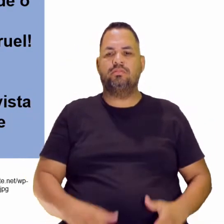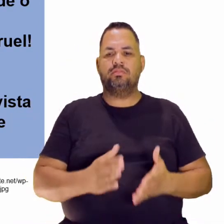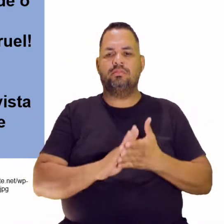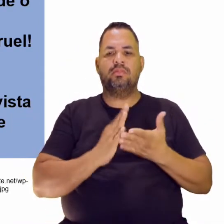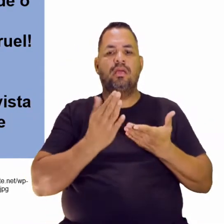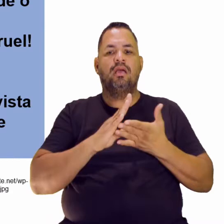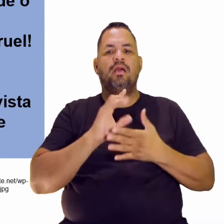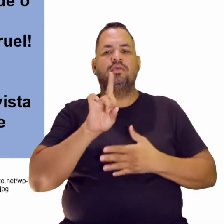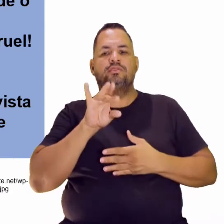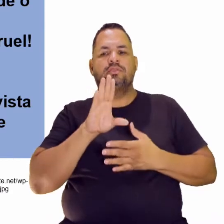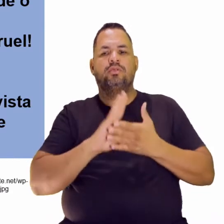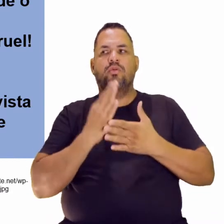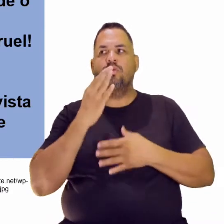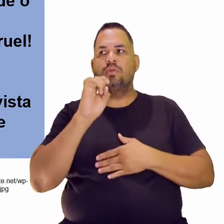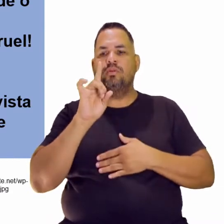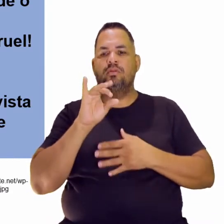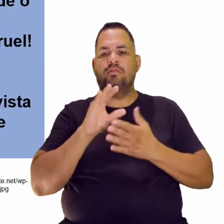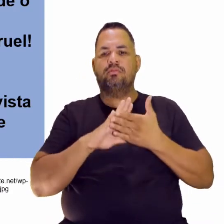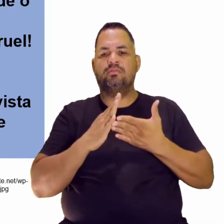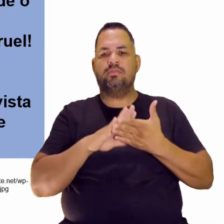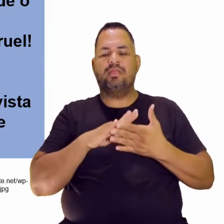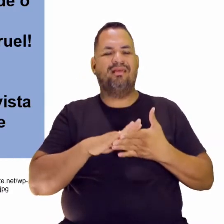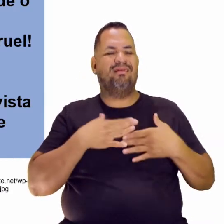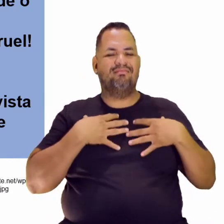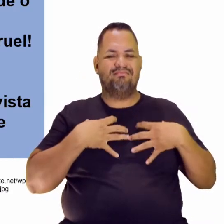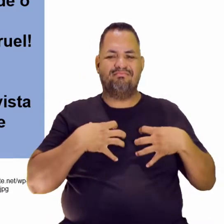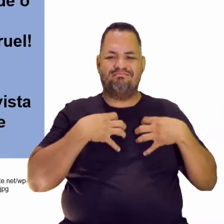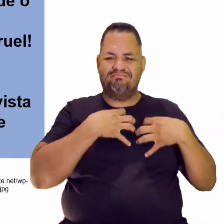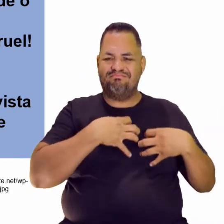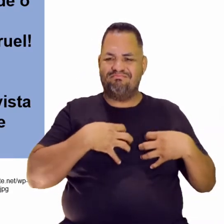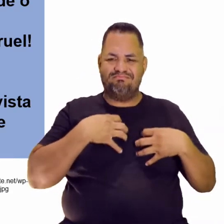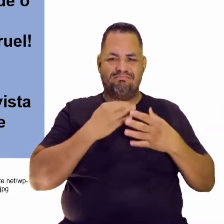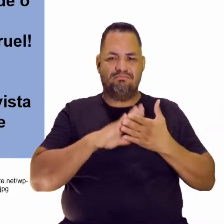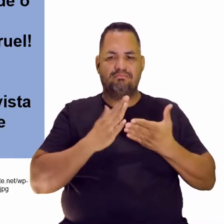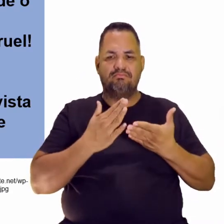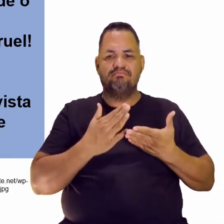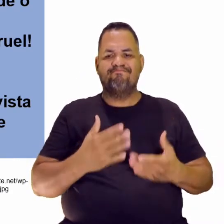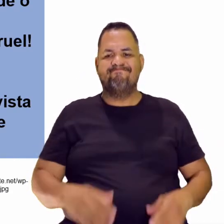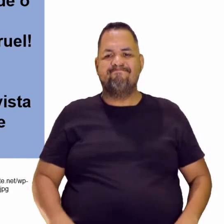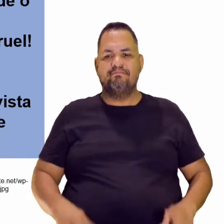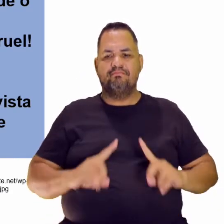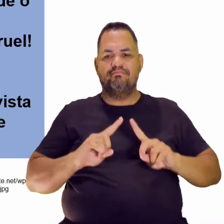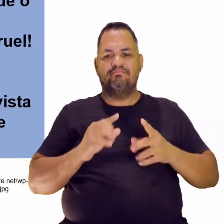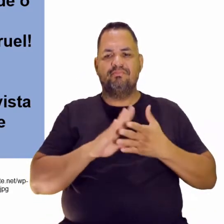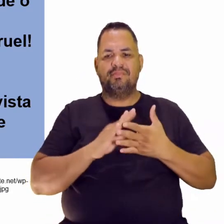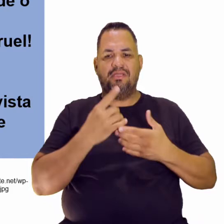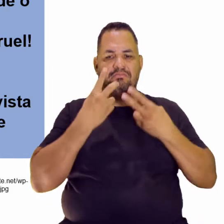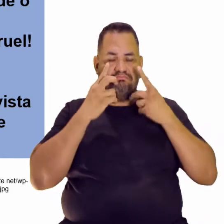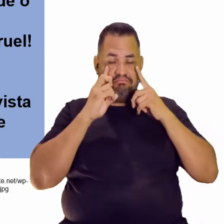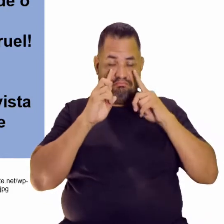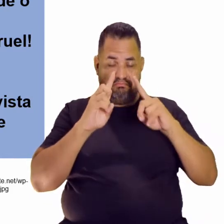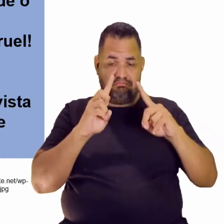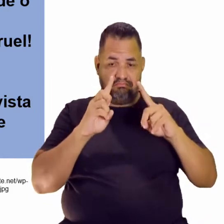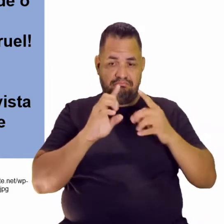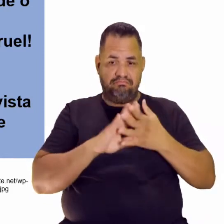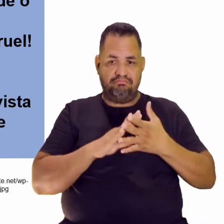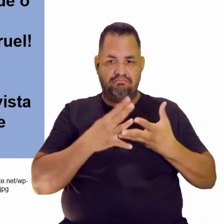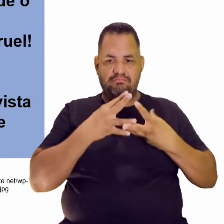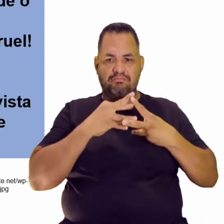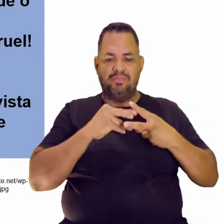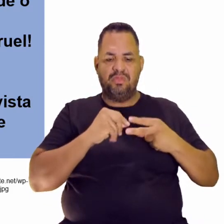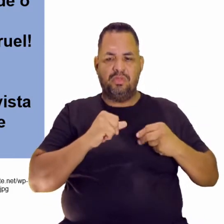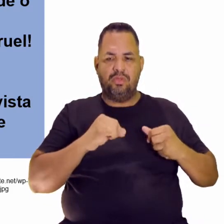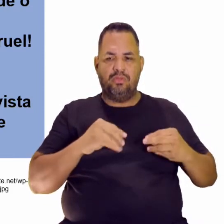ah, Diogo cruel, disse com mágoa, e sem mais vista ser, solveu-se